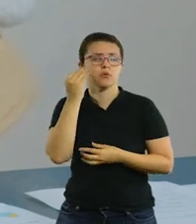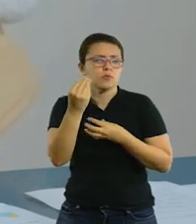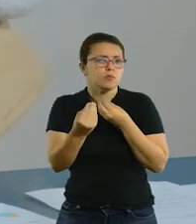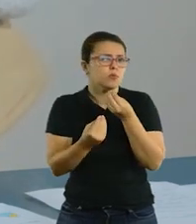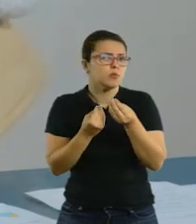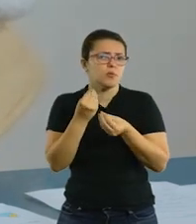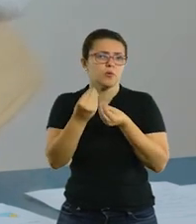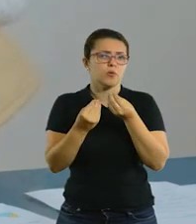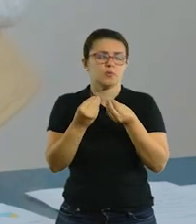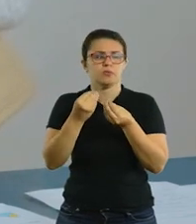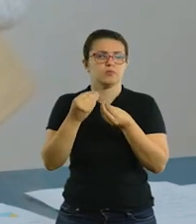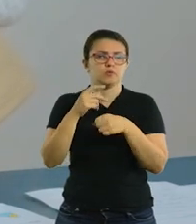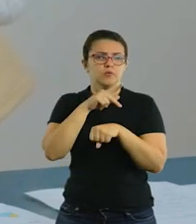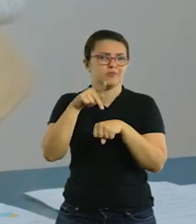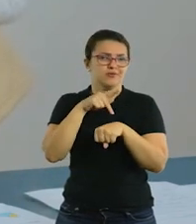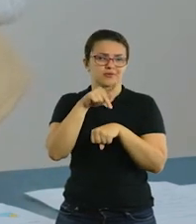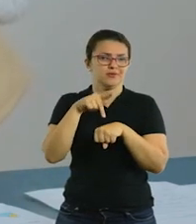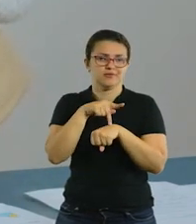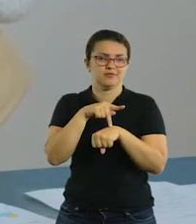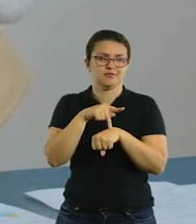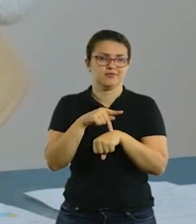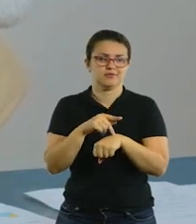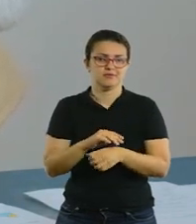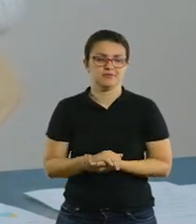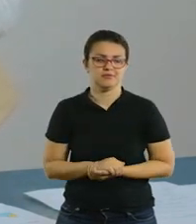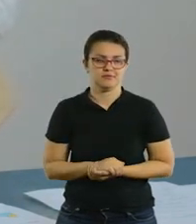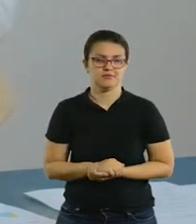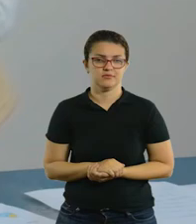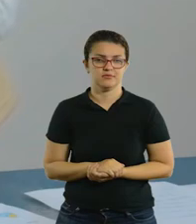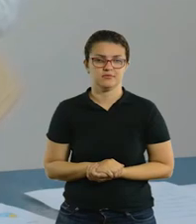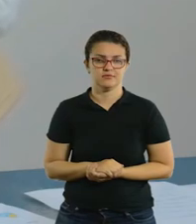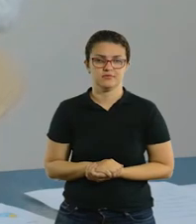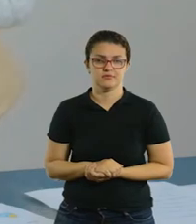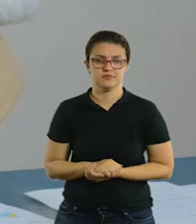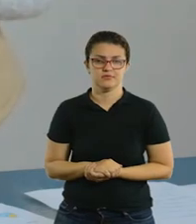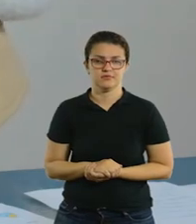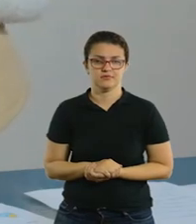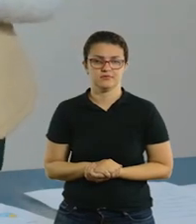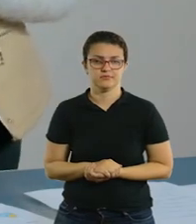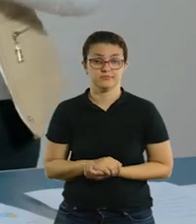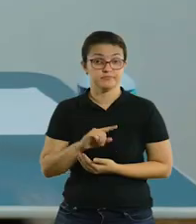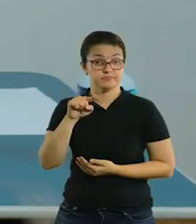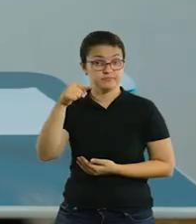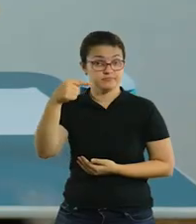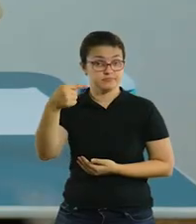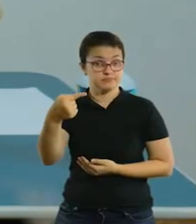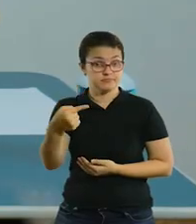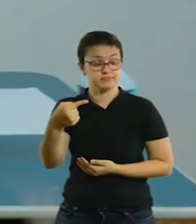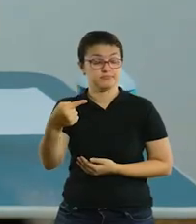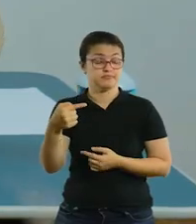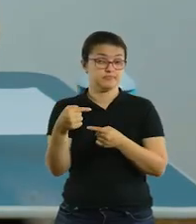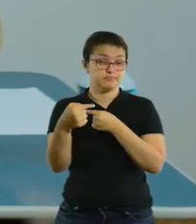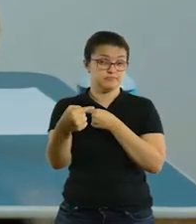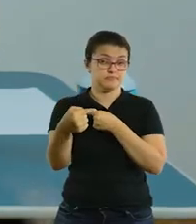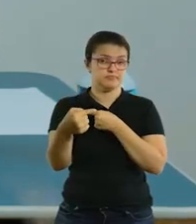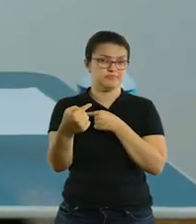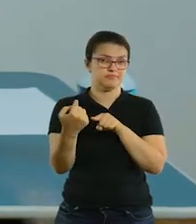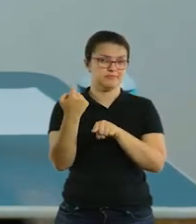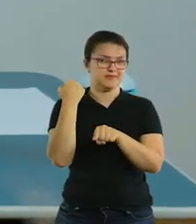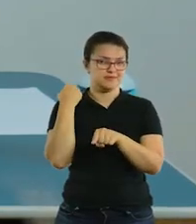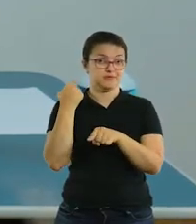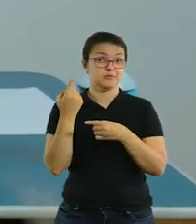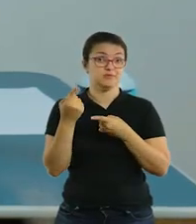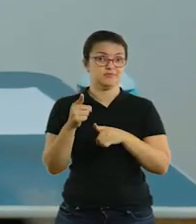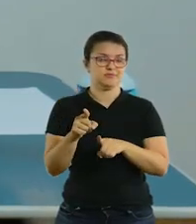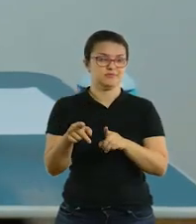clima do nosso país, ok? Bem, na semana passada eu lancei um desafio para vocês, um